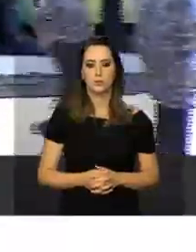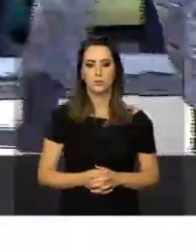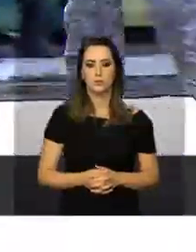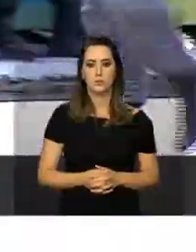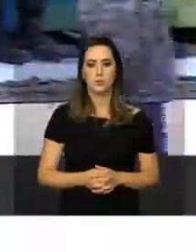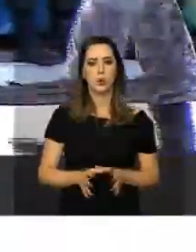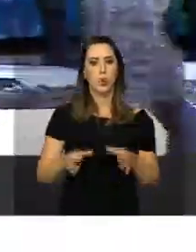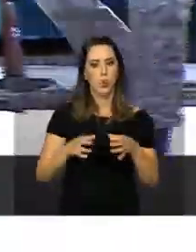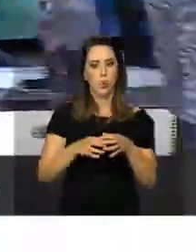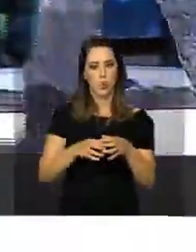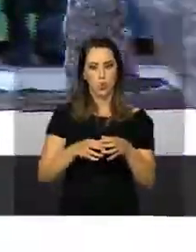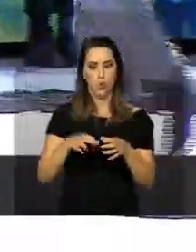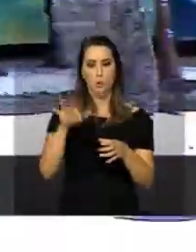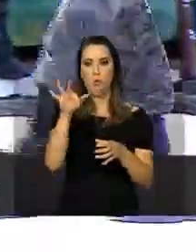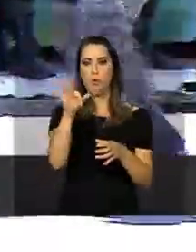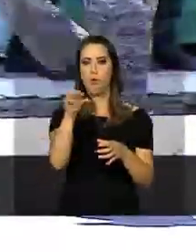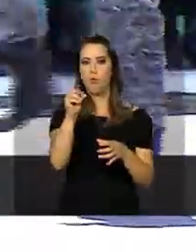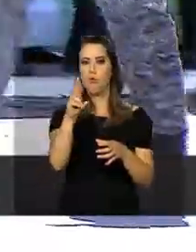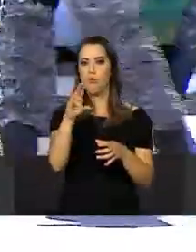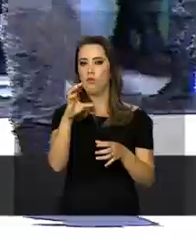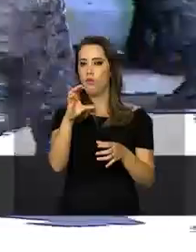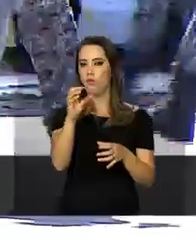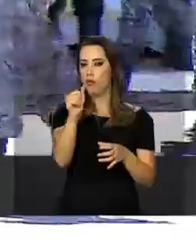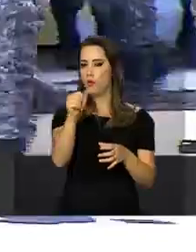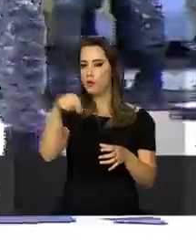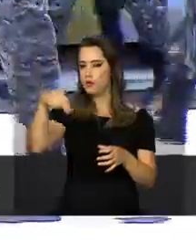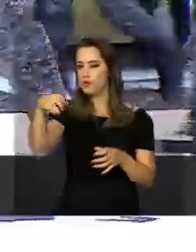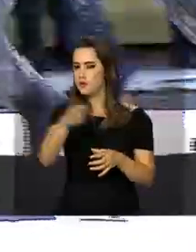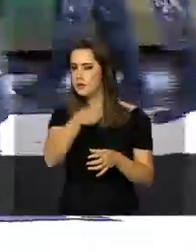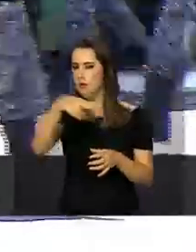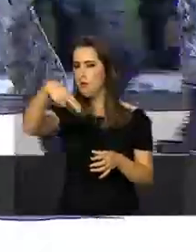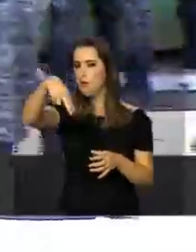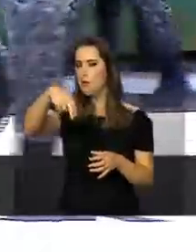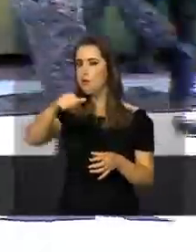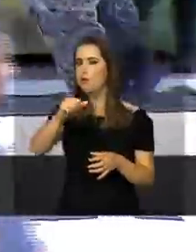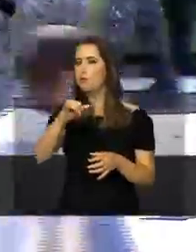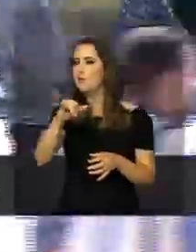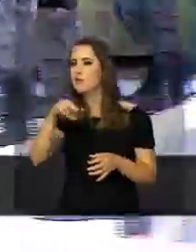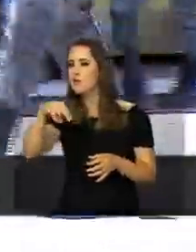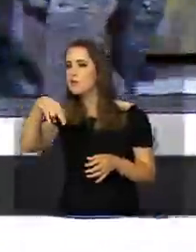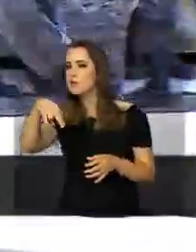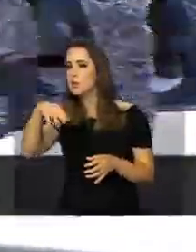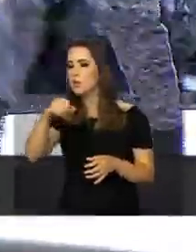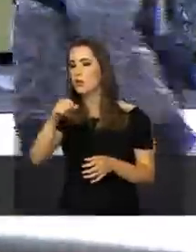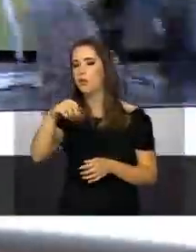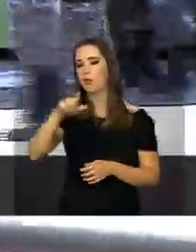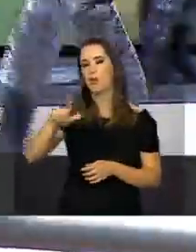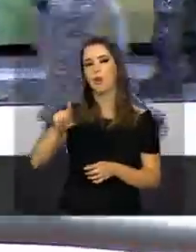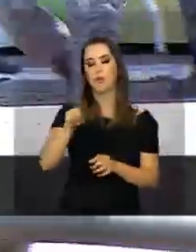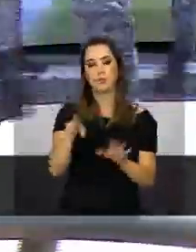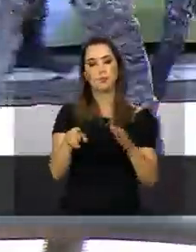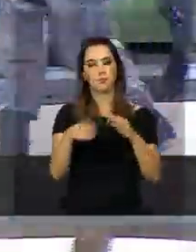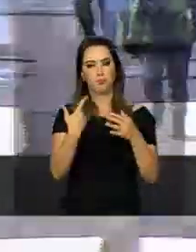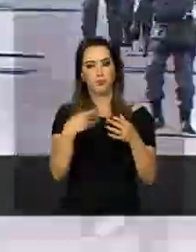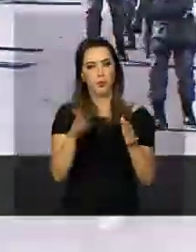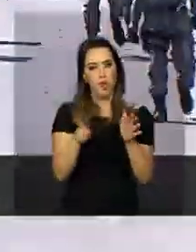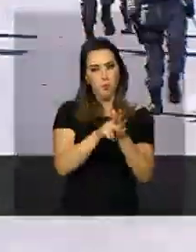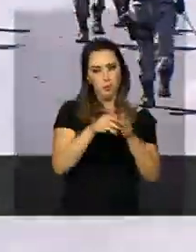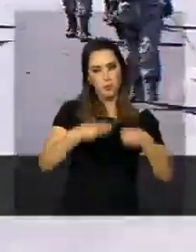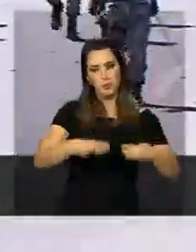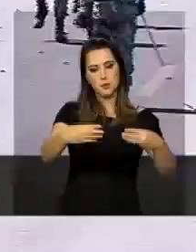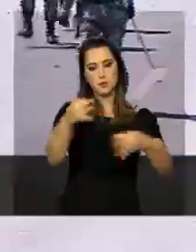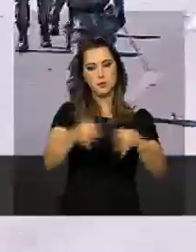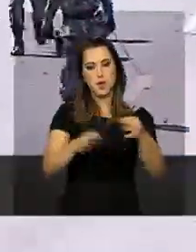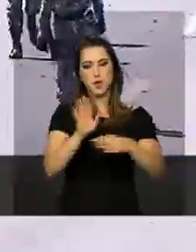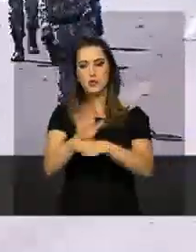A Força Nacional, subordinada à Secretaria Nacional de Segurança Pública do Ministério da Justiça, tem como missão apoiar